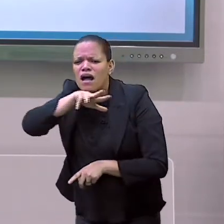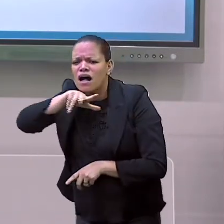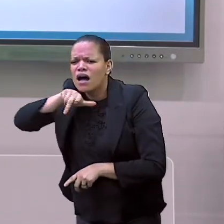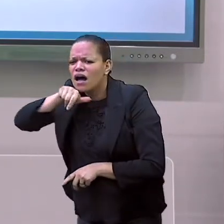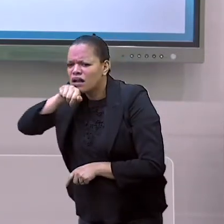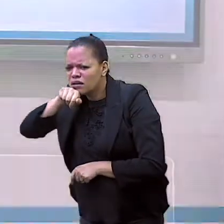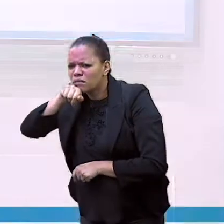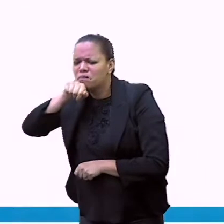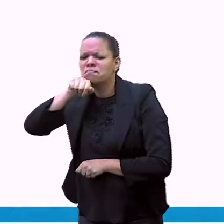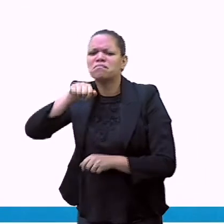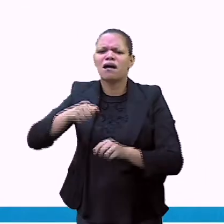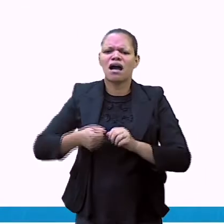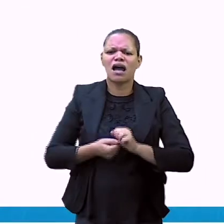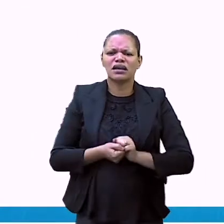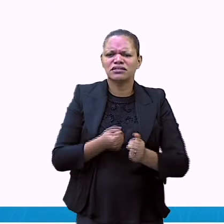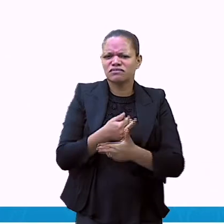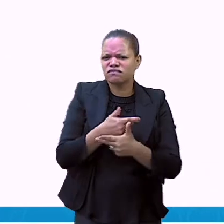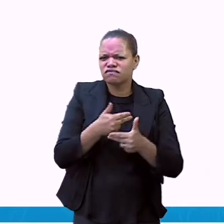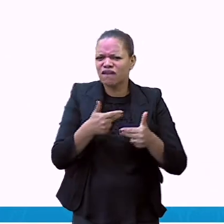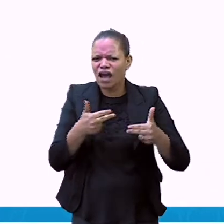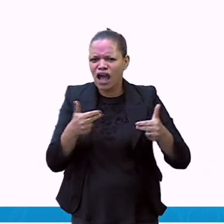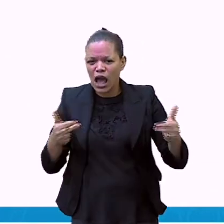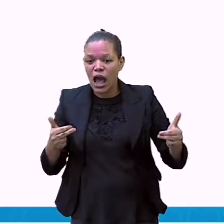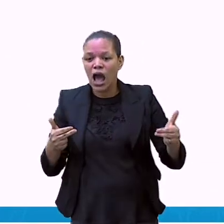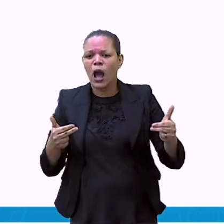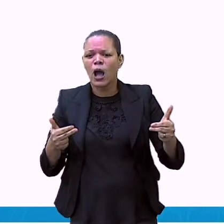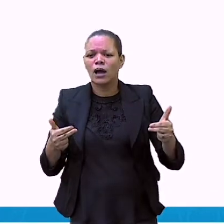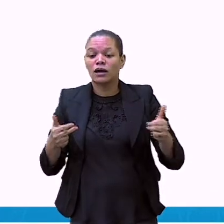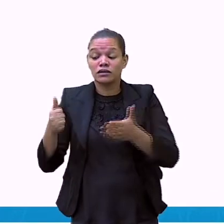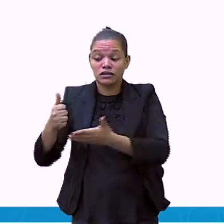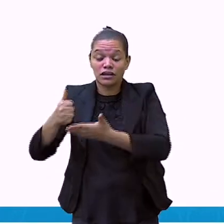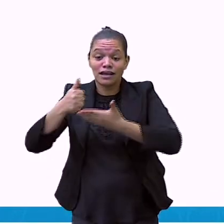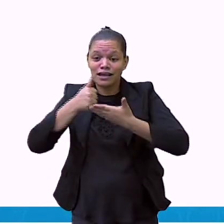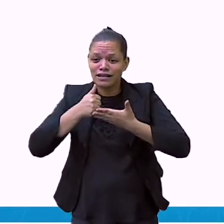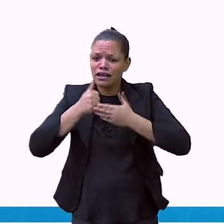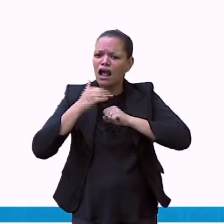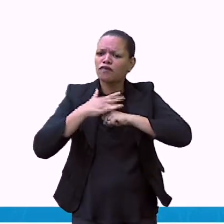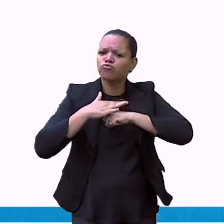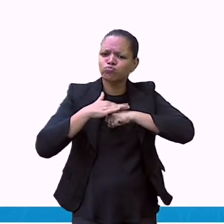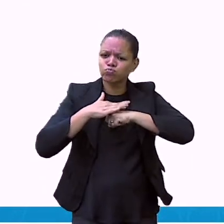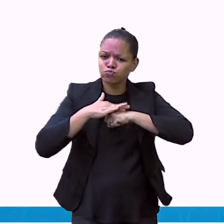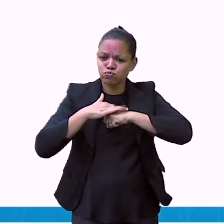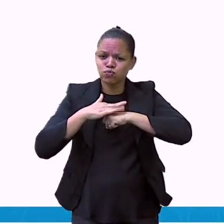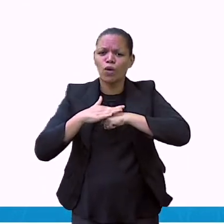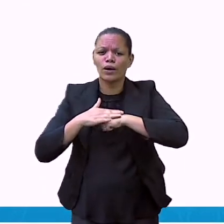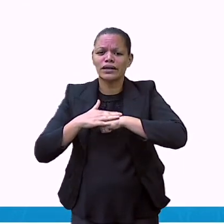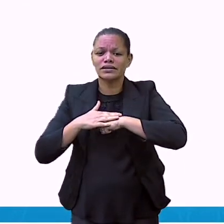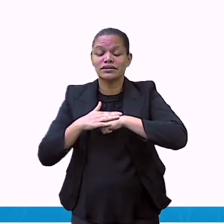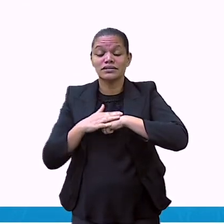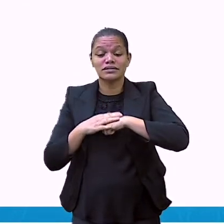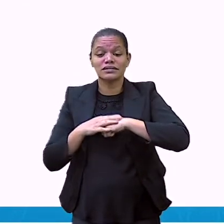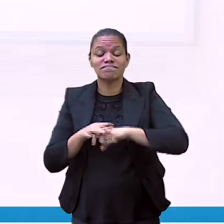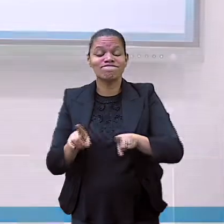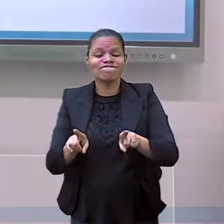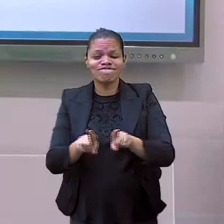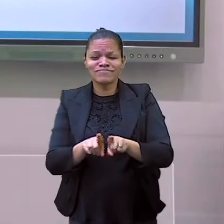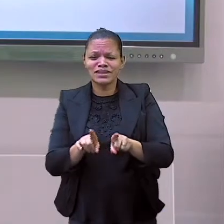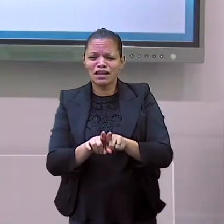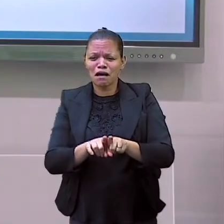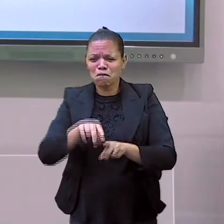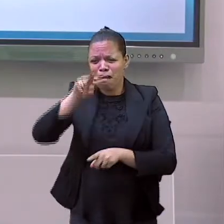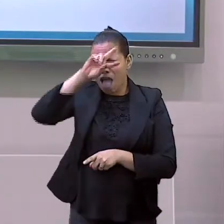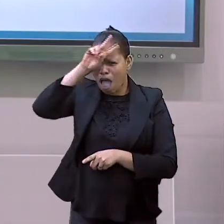viroses também podem ser transmitidas pela picada de inseto contaminado. Então, o que é aí